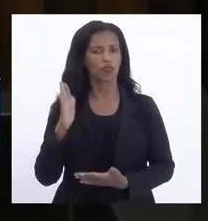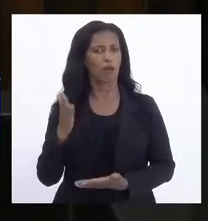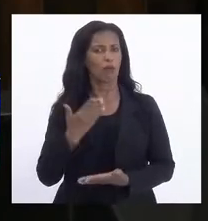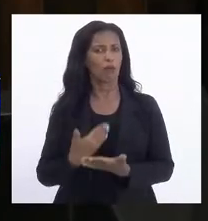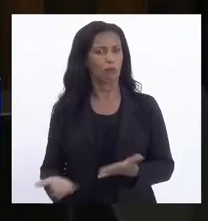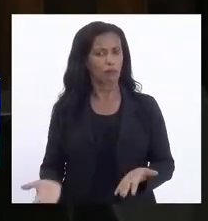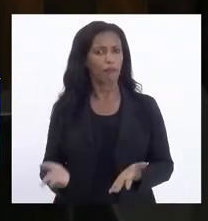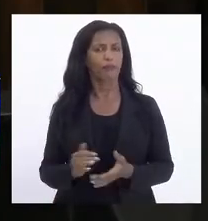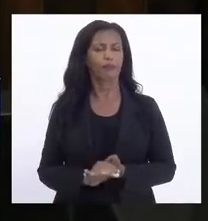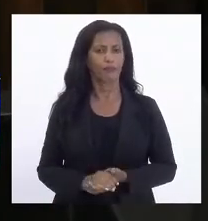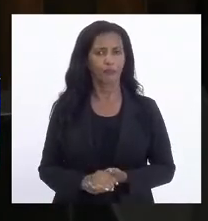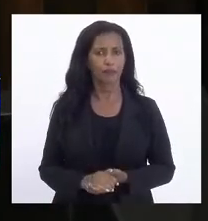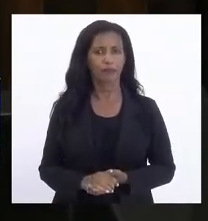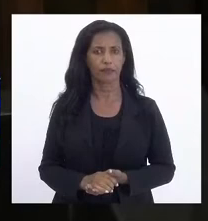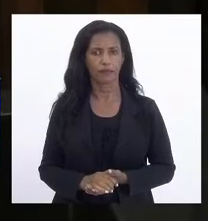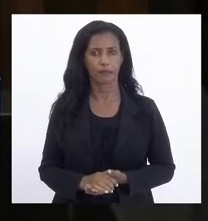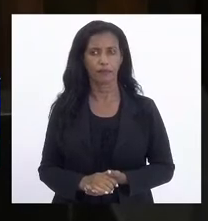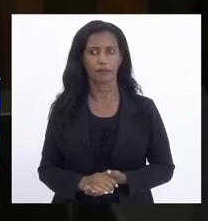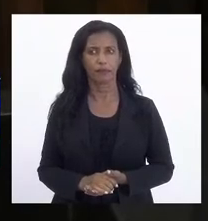eu já perdi as contas.